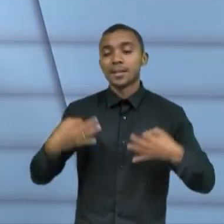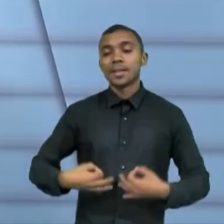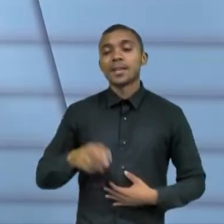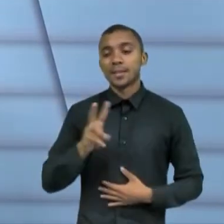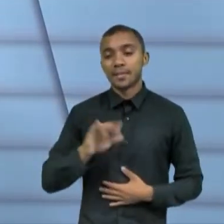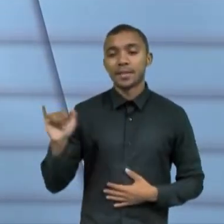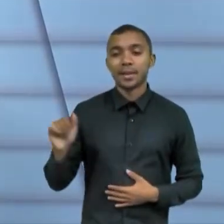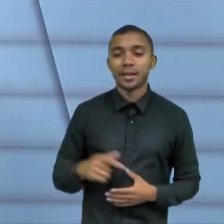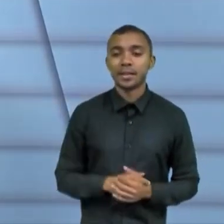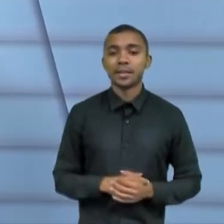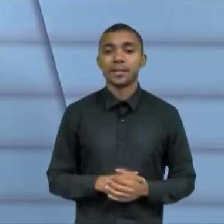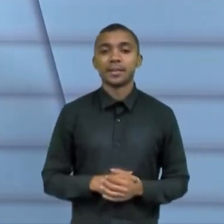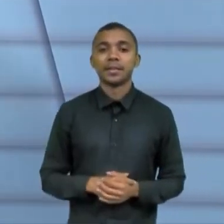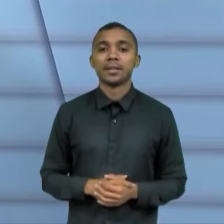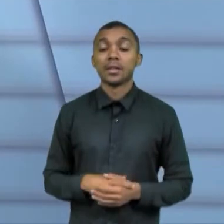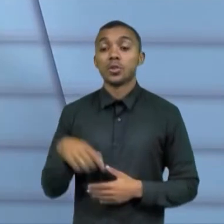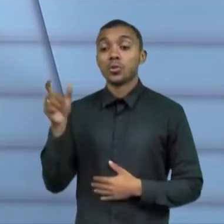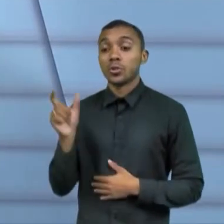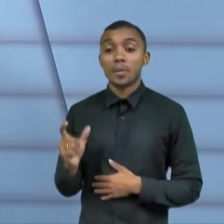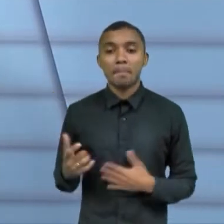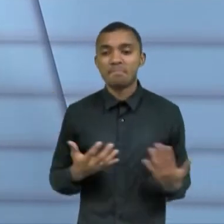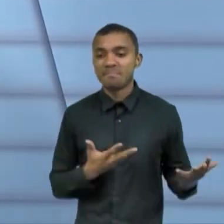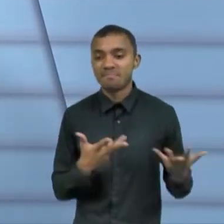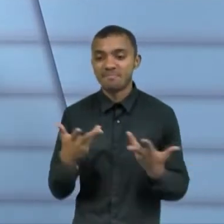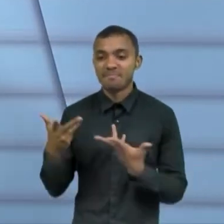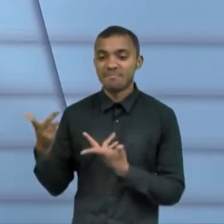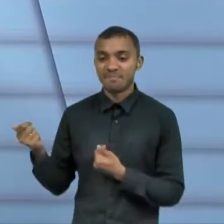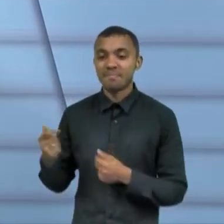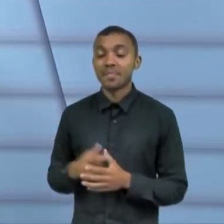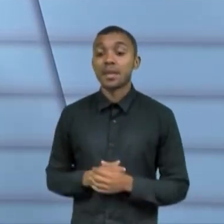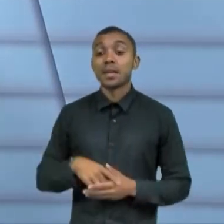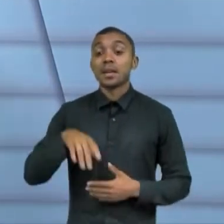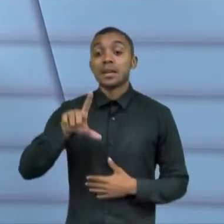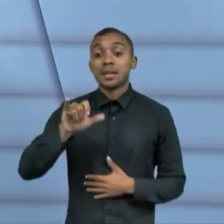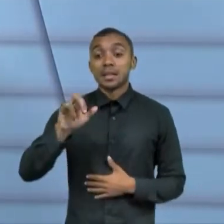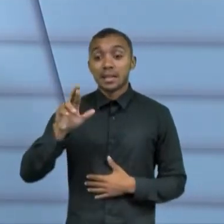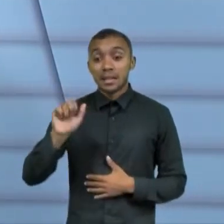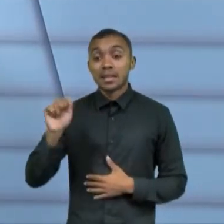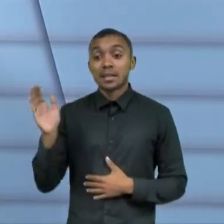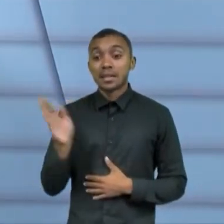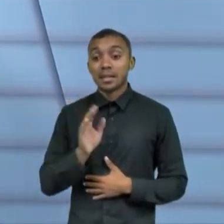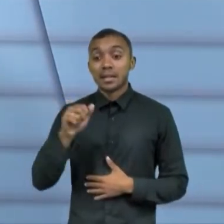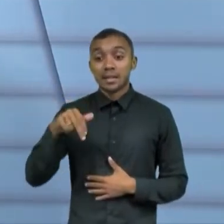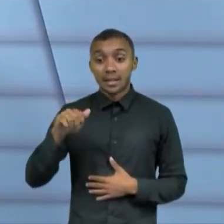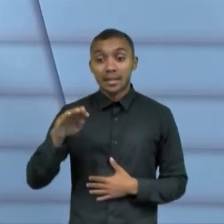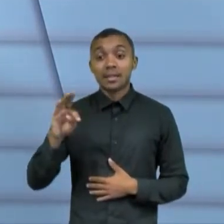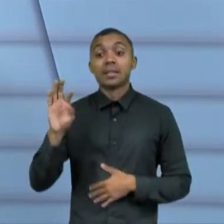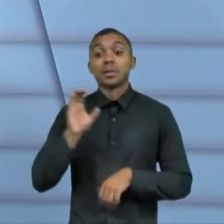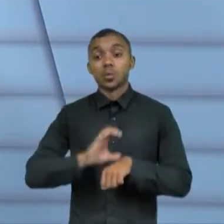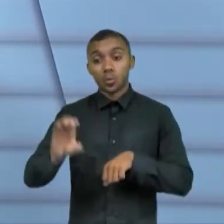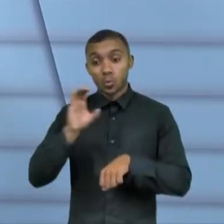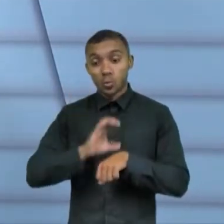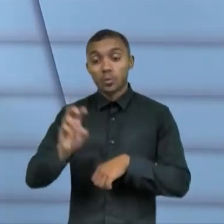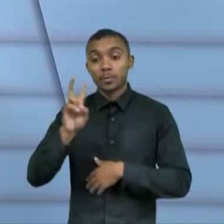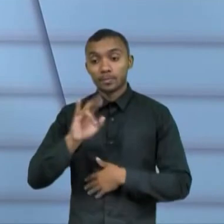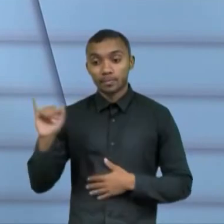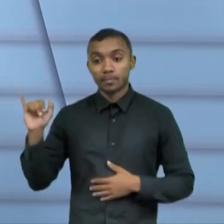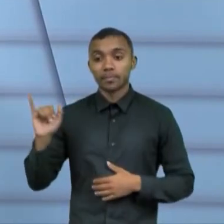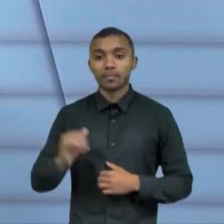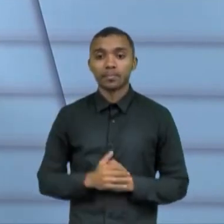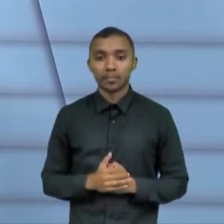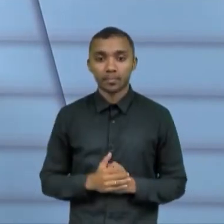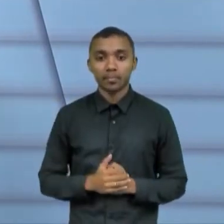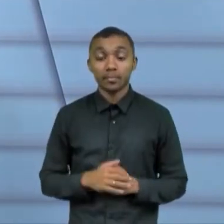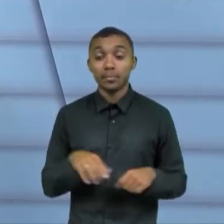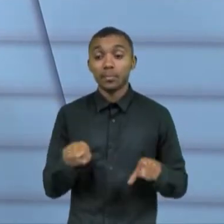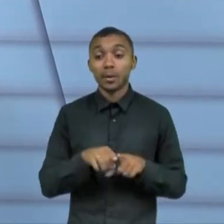da lavra desse grande jornalista, escritor, biógrafo, Lira Neto, que vai dar o curso, e aqui nos deu também uma parcela